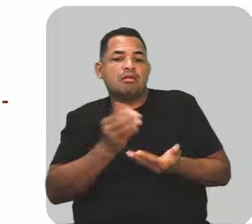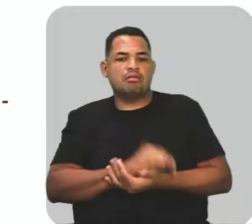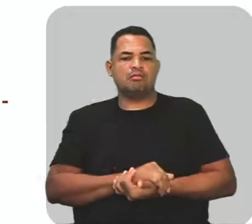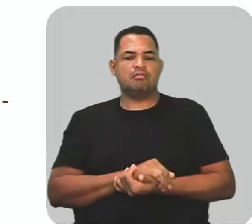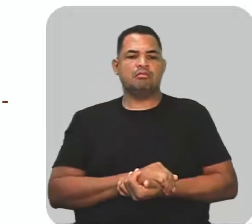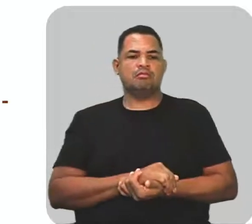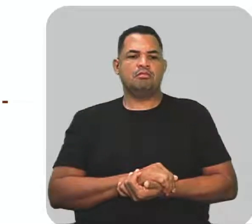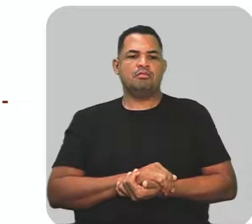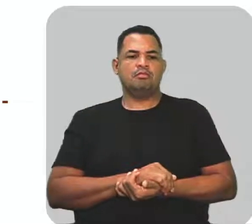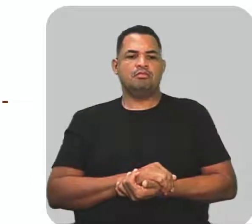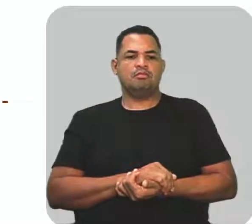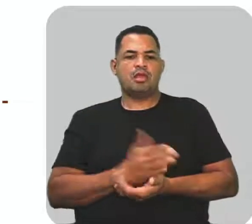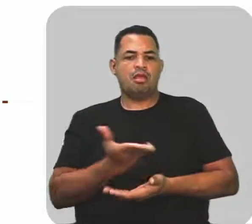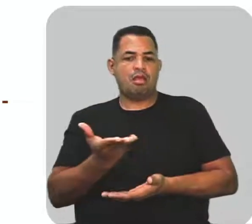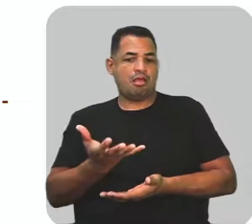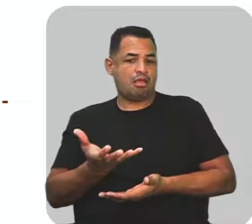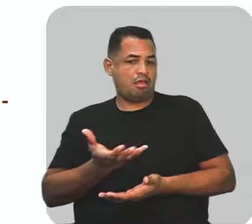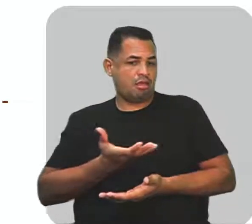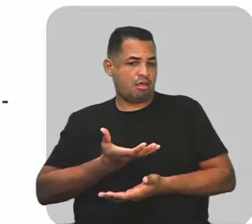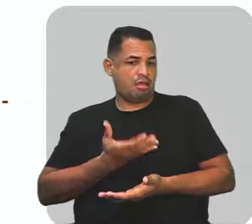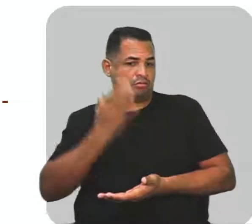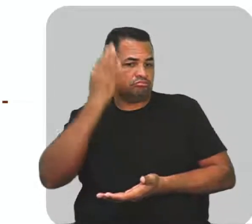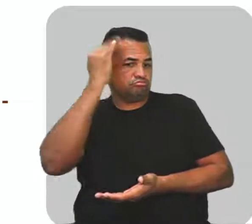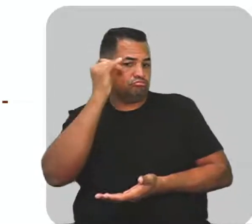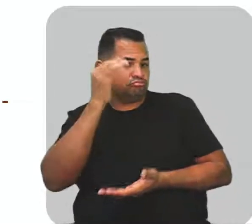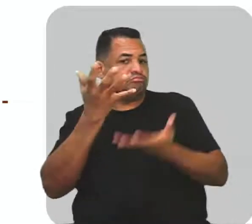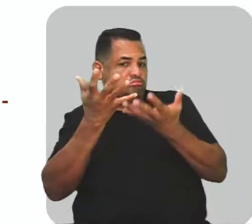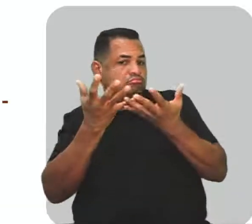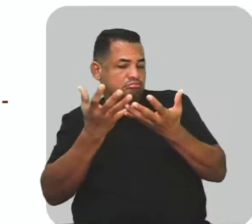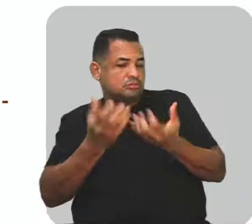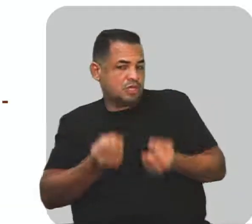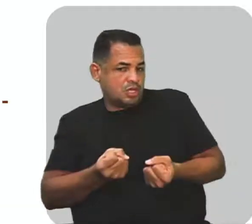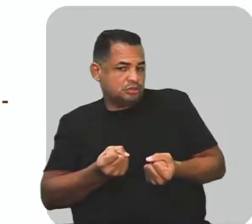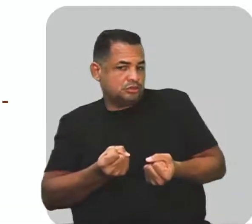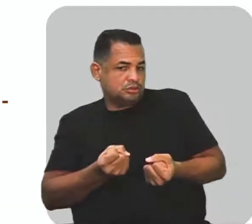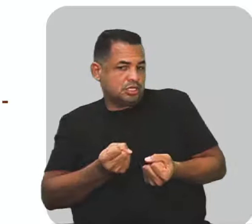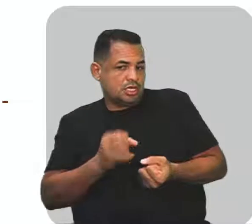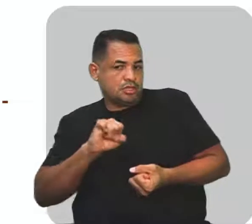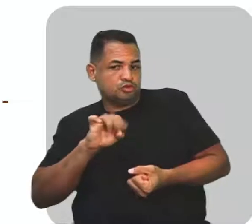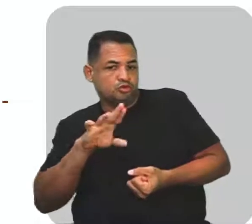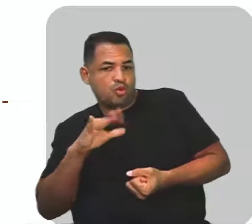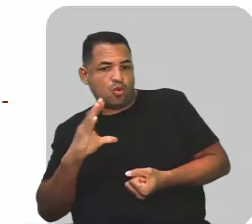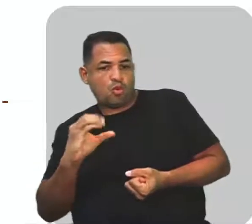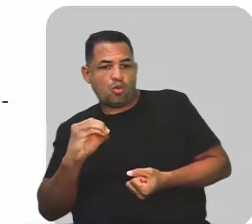interpretação. Desejo saber se você aceita um copo de suco.